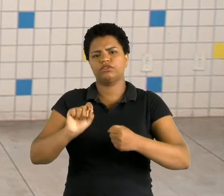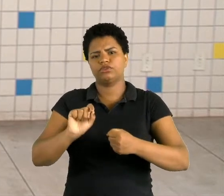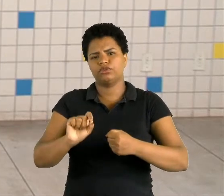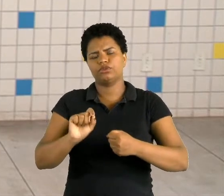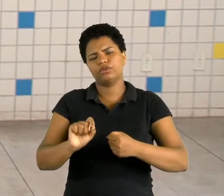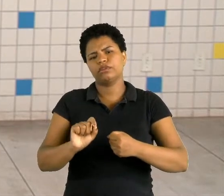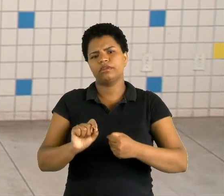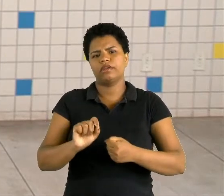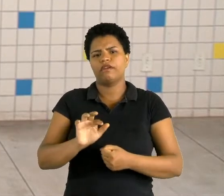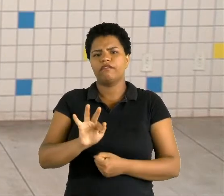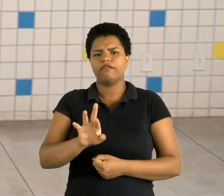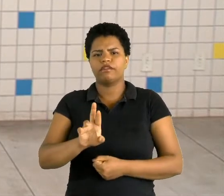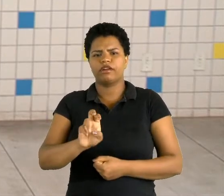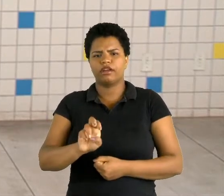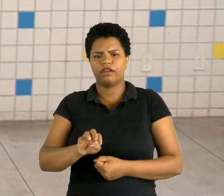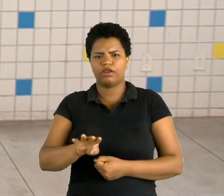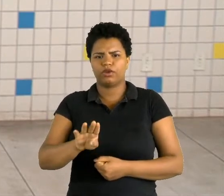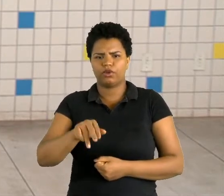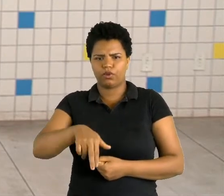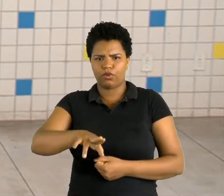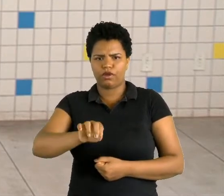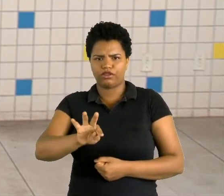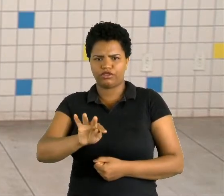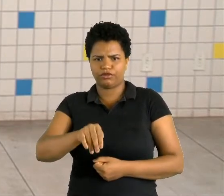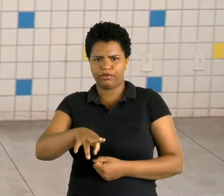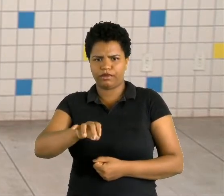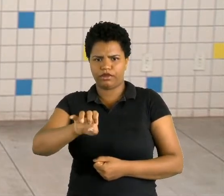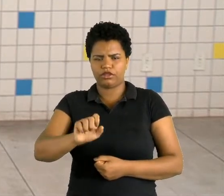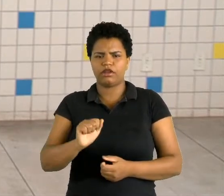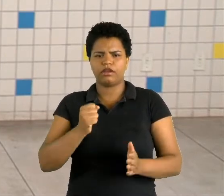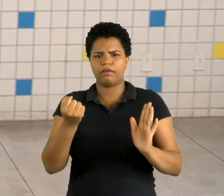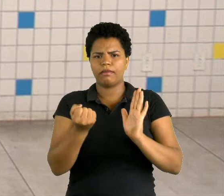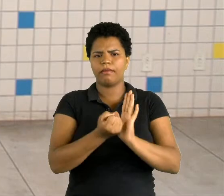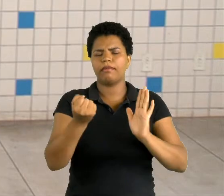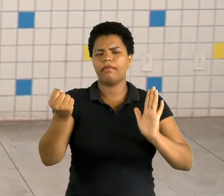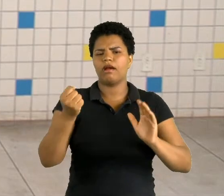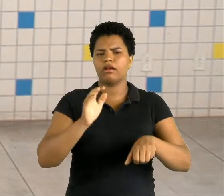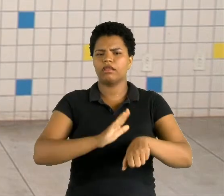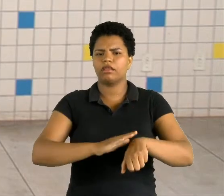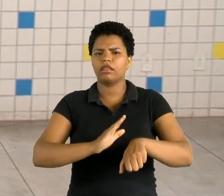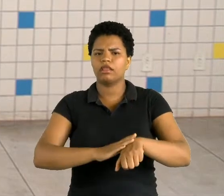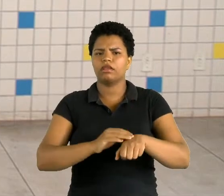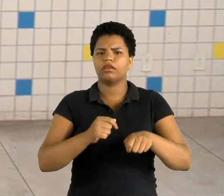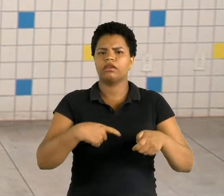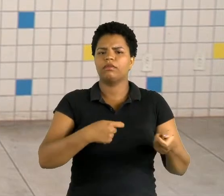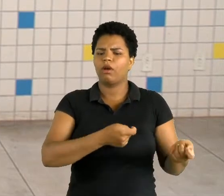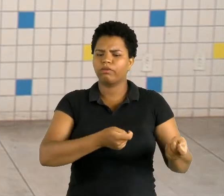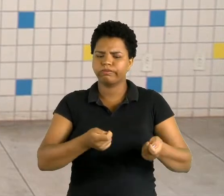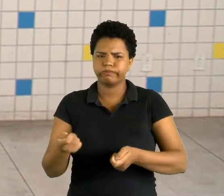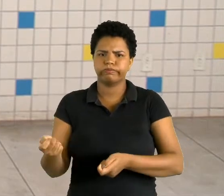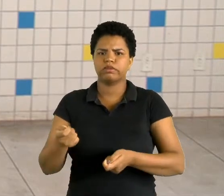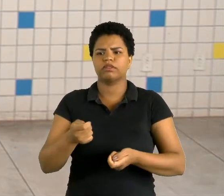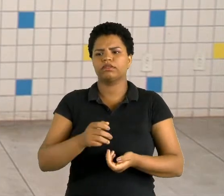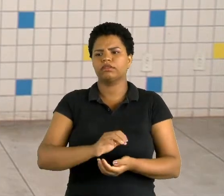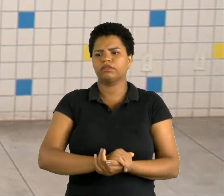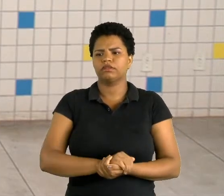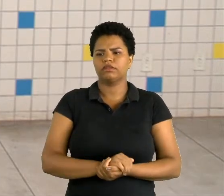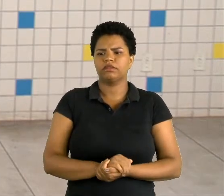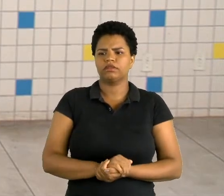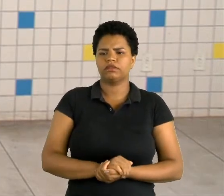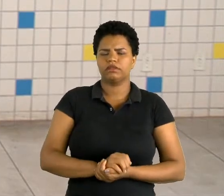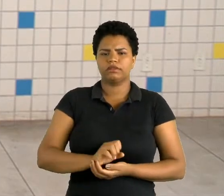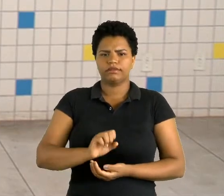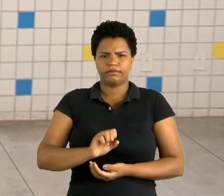advérbios, né? Que marcam esse tempo, que marcam essa frequência. Então eu tenho always, never, usually,